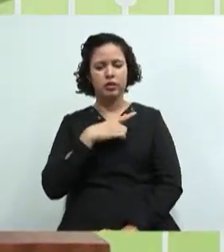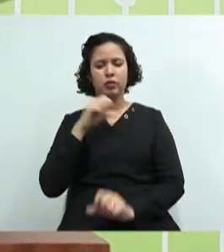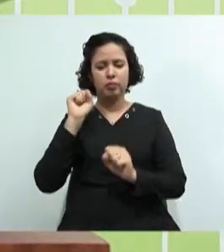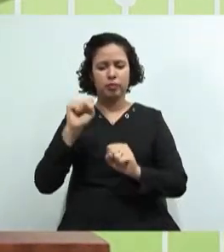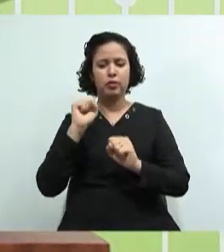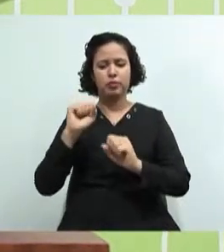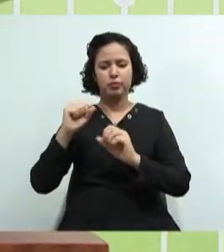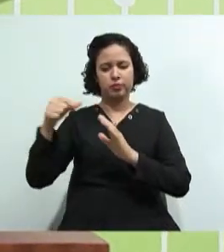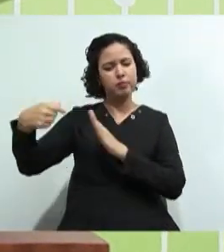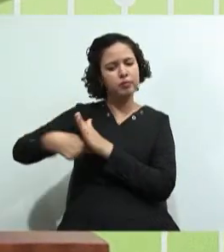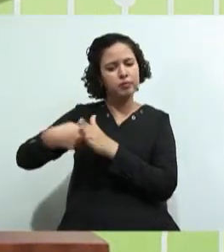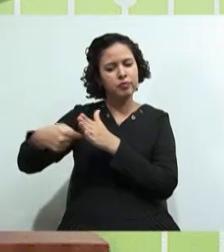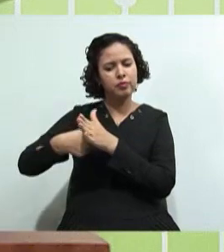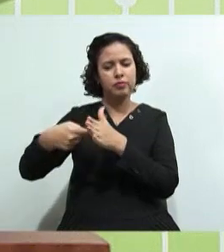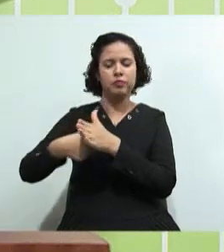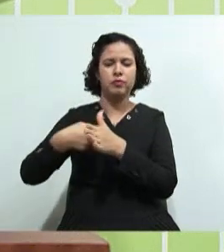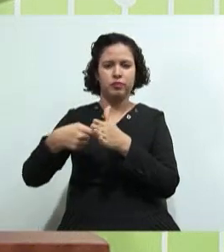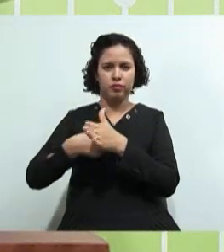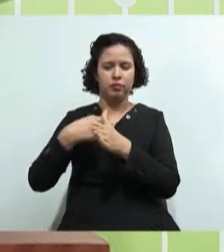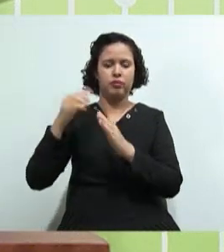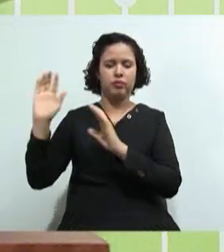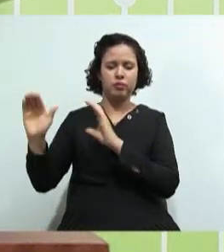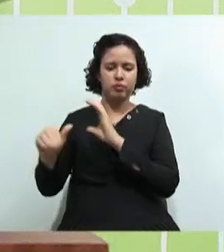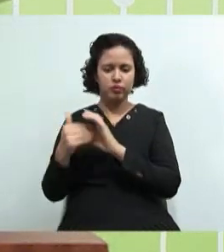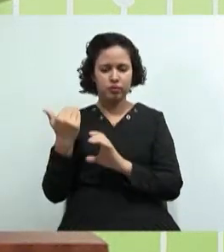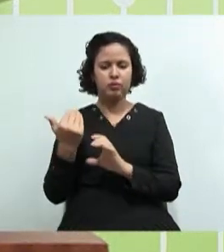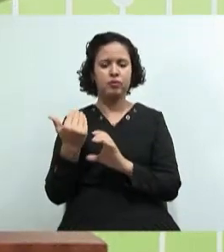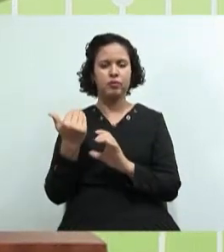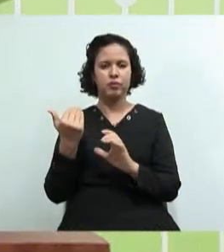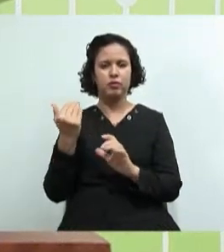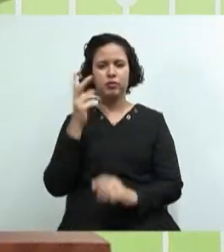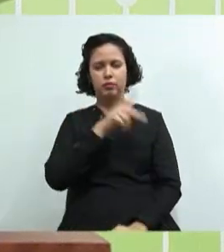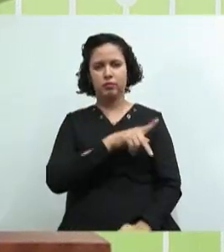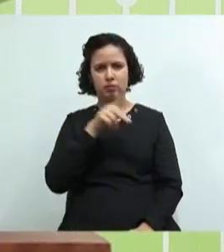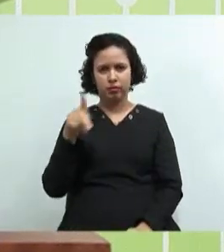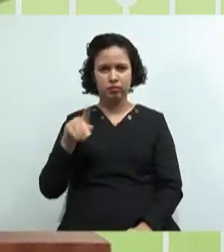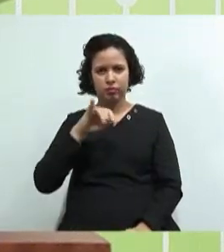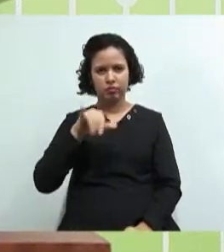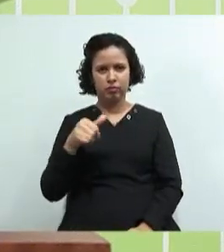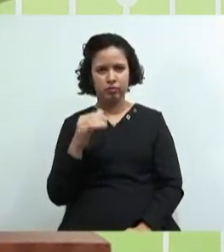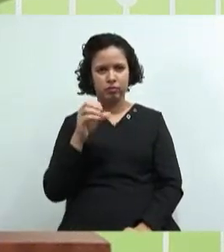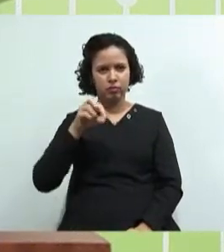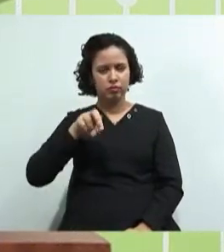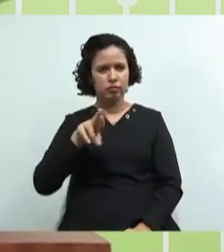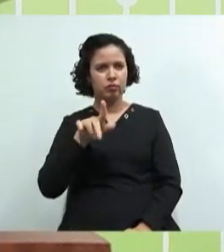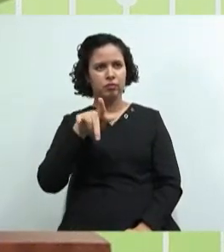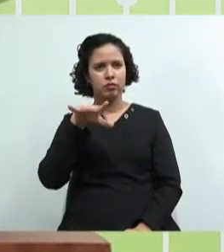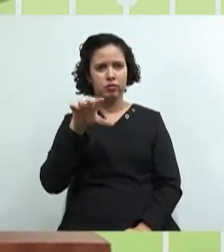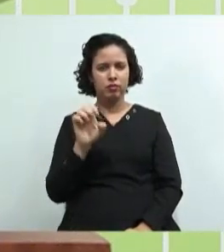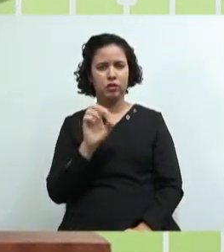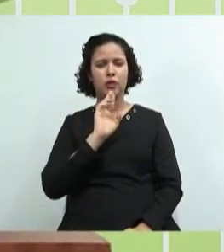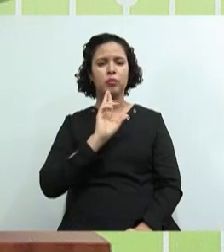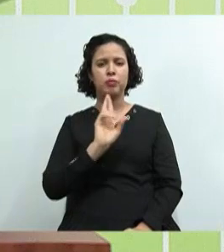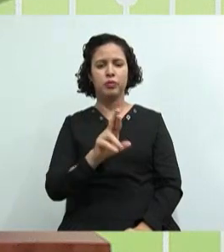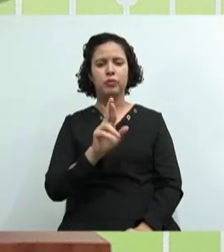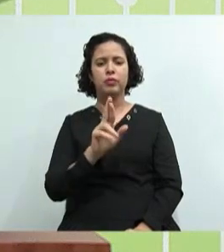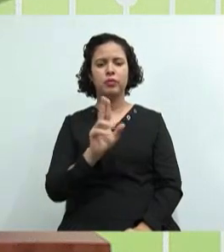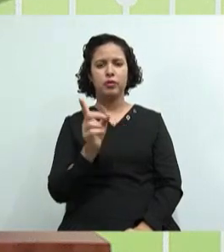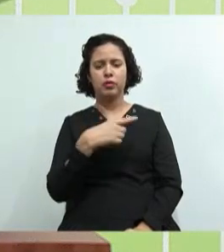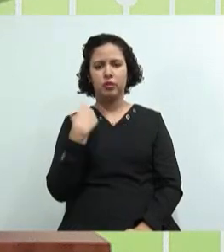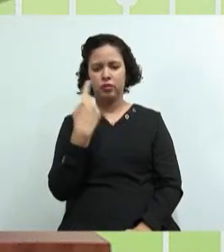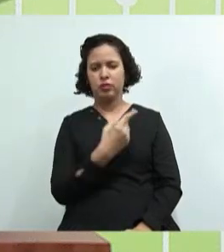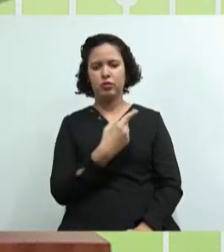continuar a mesma, tá? Você pode mandar a mensagem, o professor Jorge aqui responde na hora, ou então nós trazemos aqui para nós